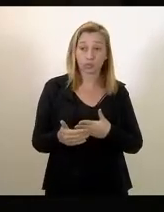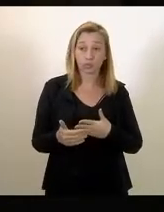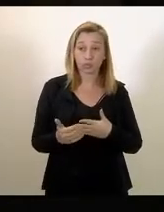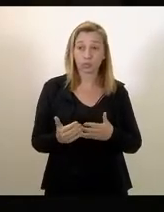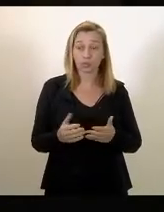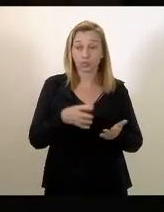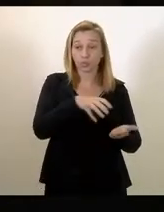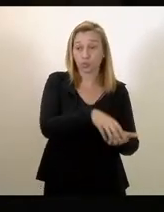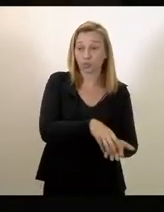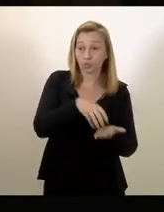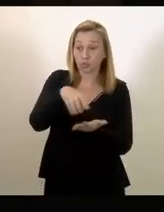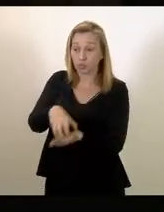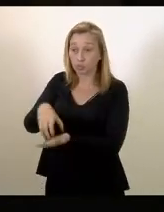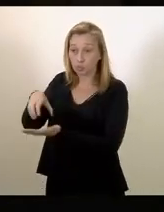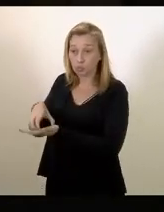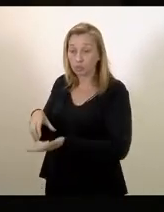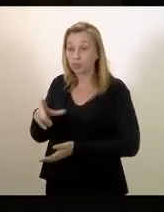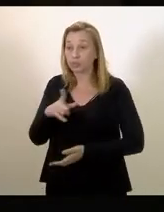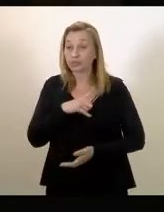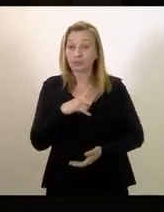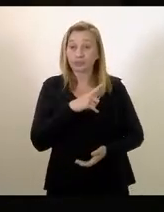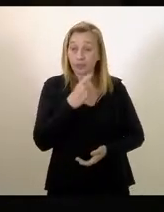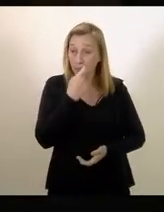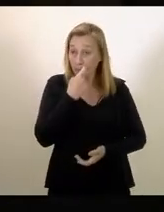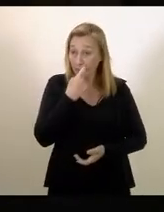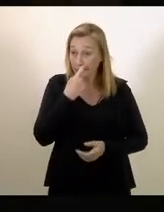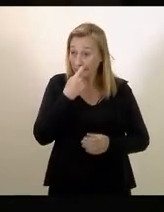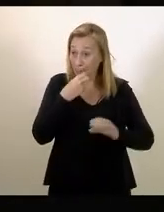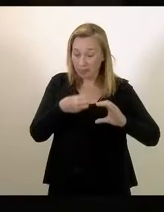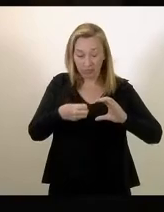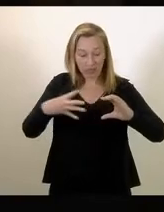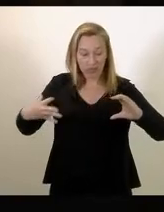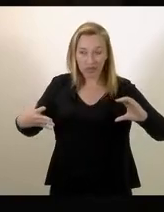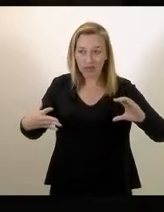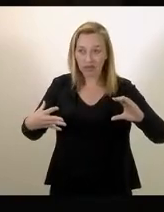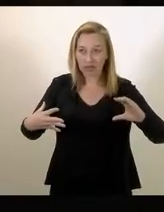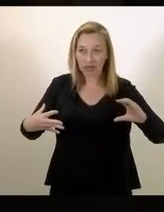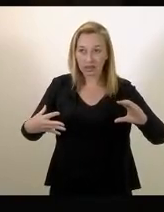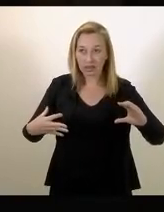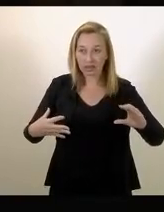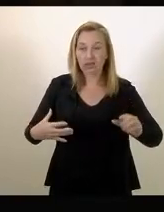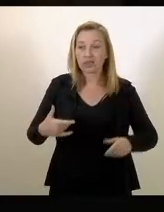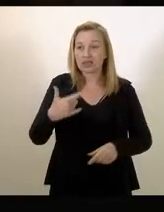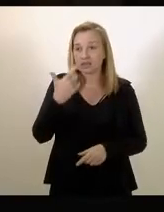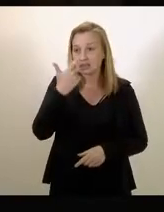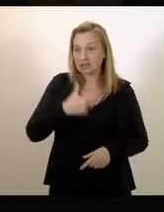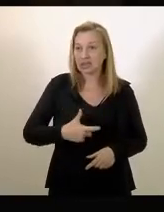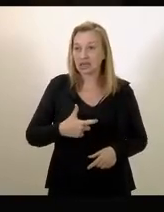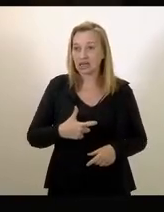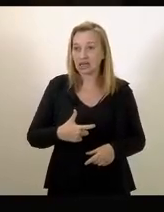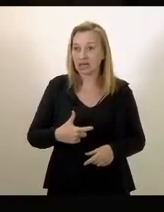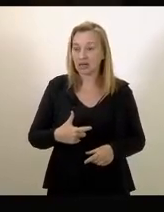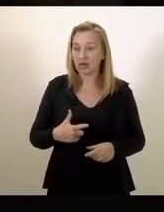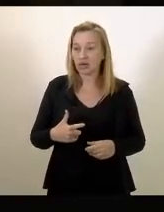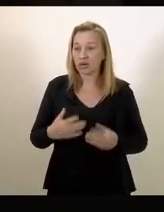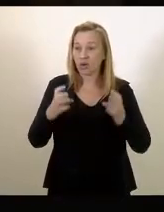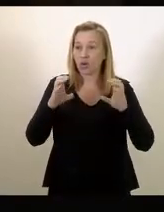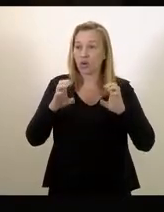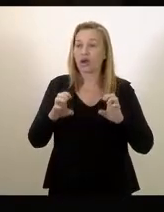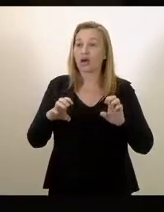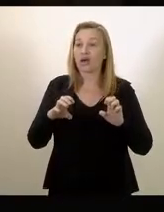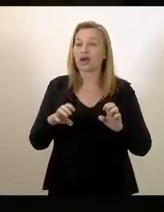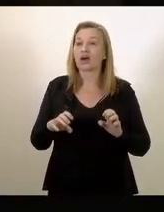a característica de ser por exemplo civilizado qualquer